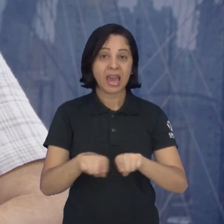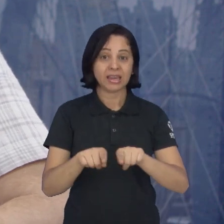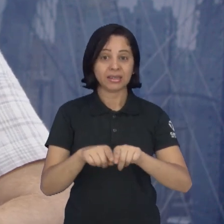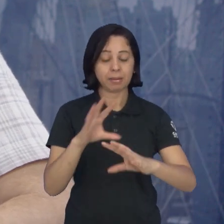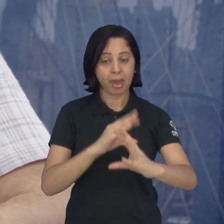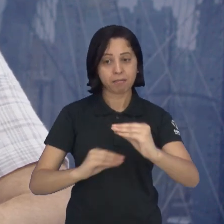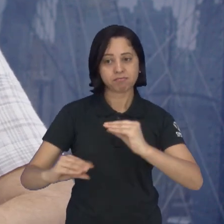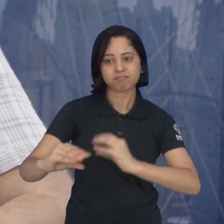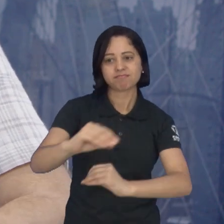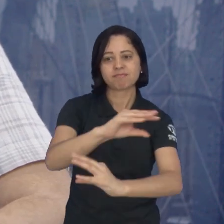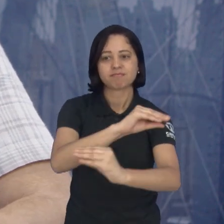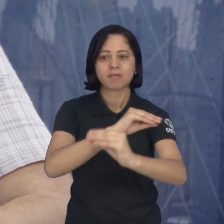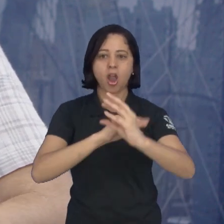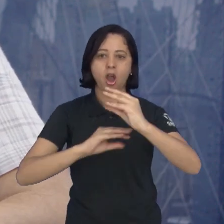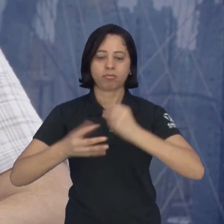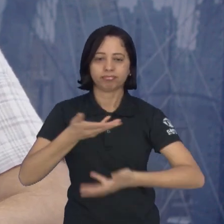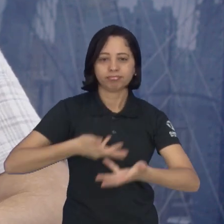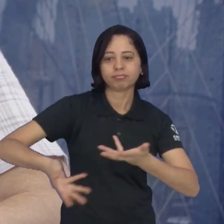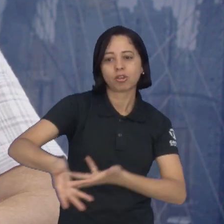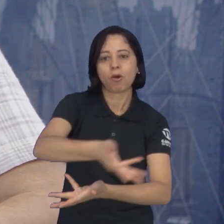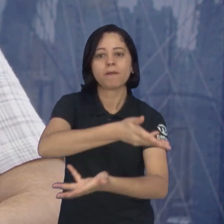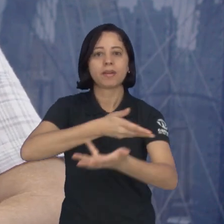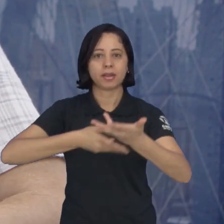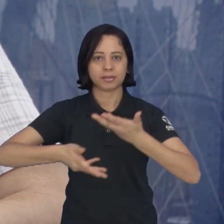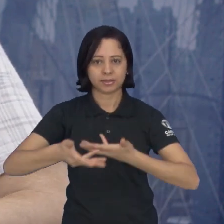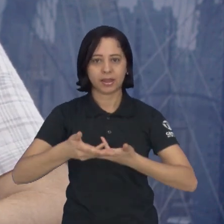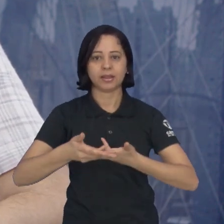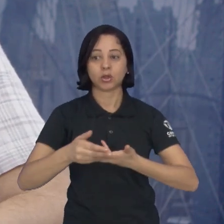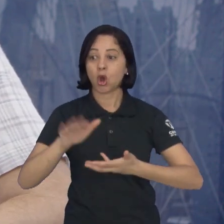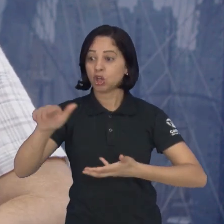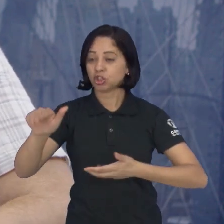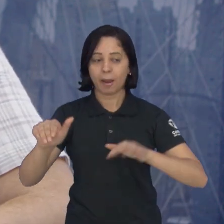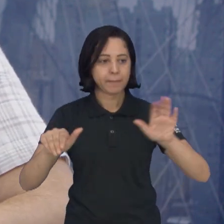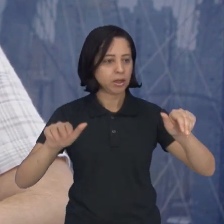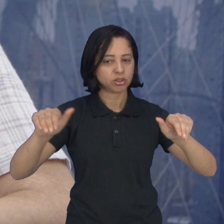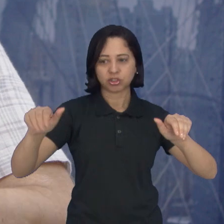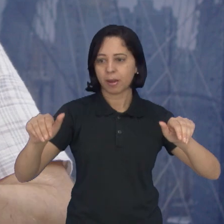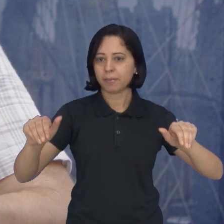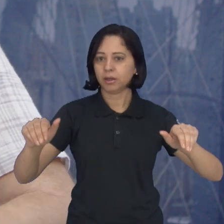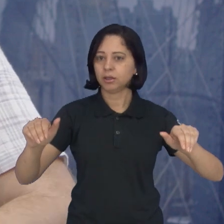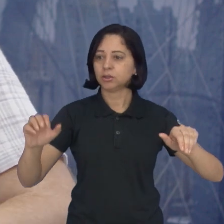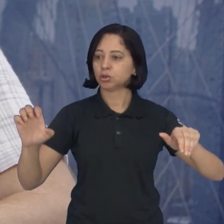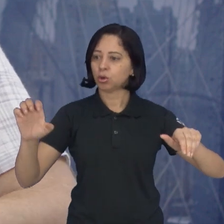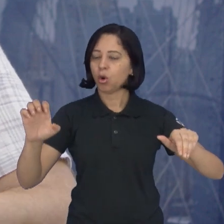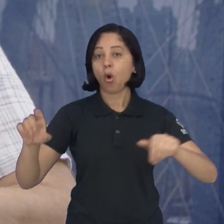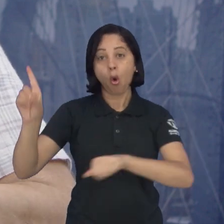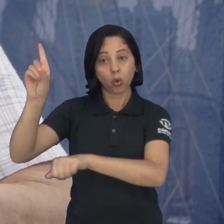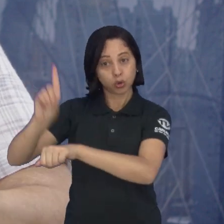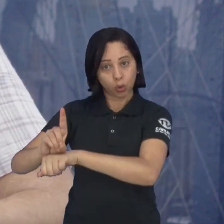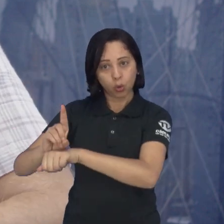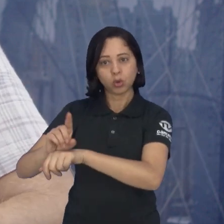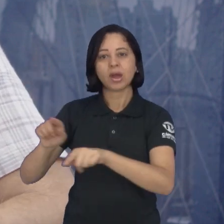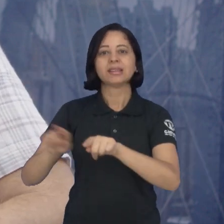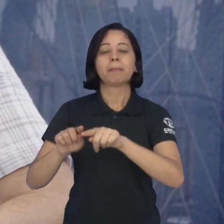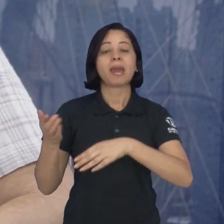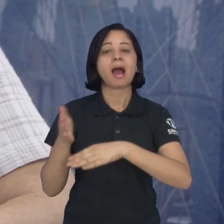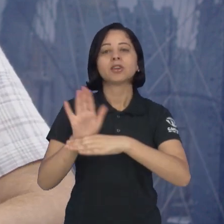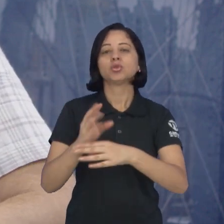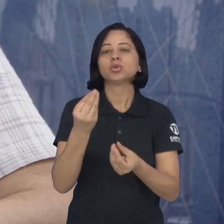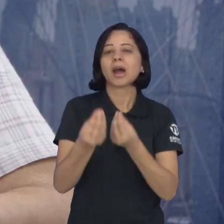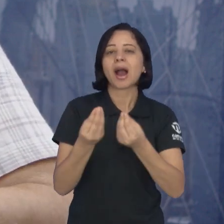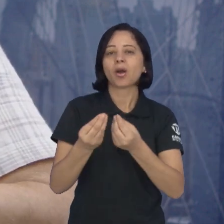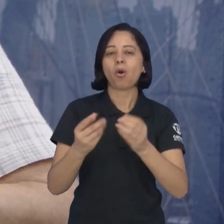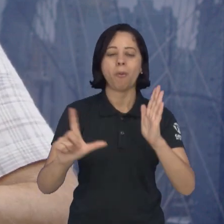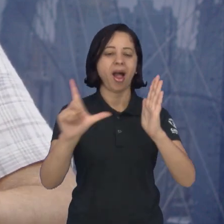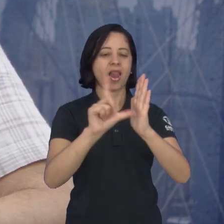negócios também, atraindo tanto consumidores quanto lojistas, ajudando no vitrinismo, né, como fazer uma vitrine, ajudando no diálogo com o